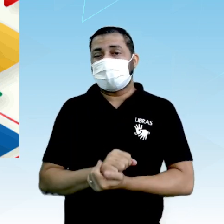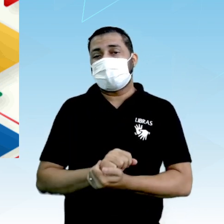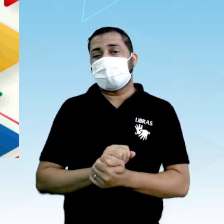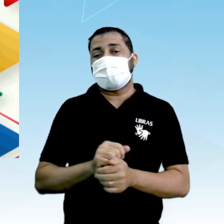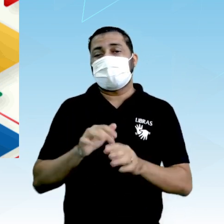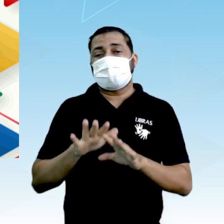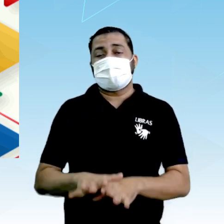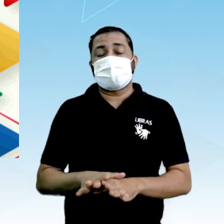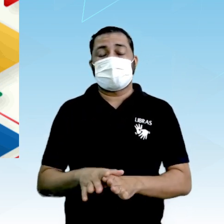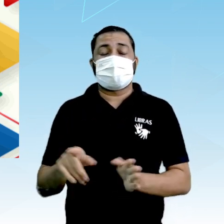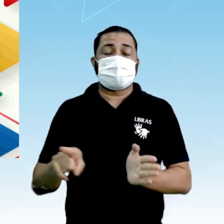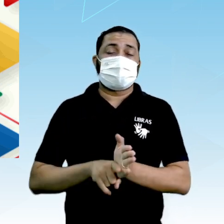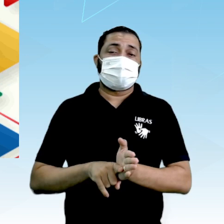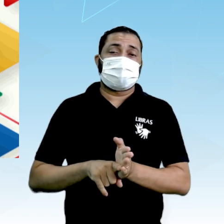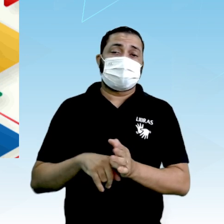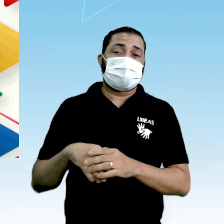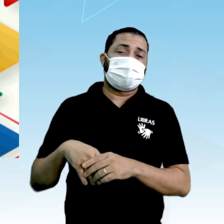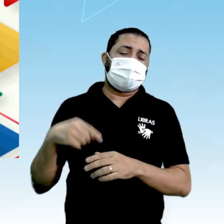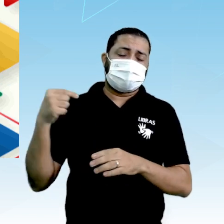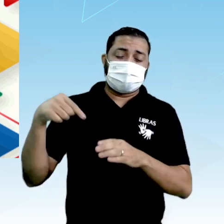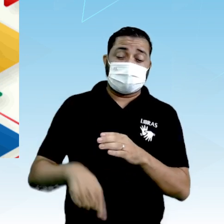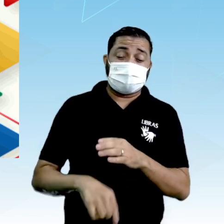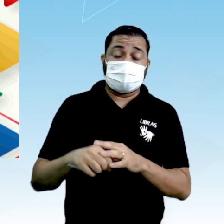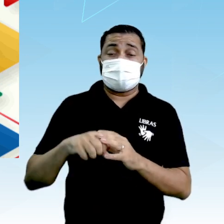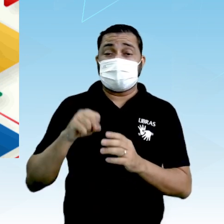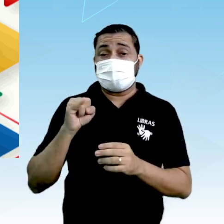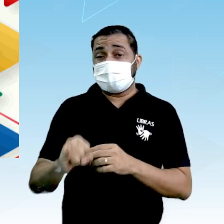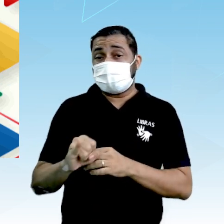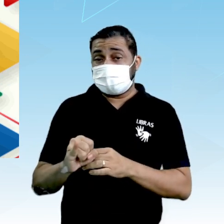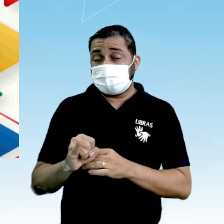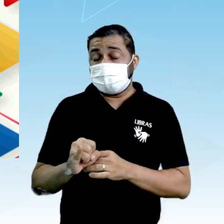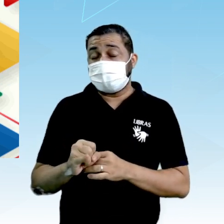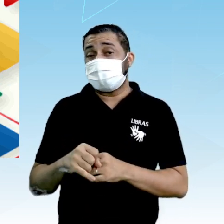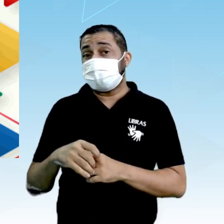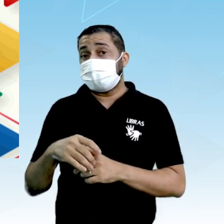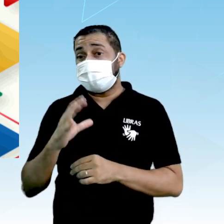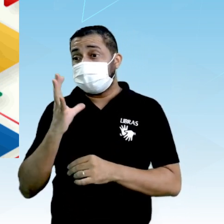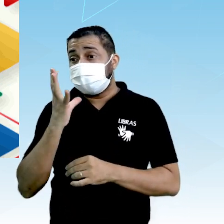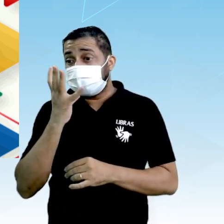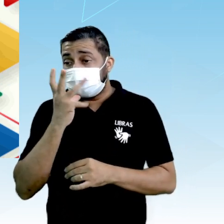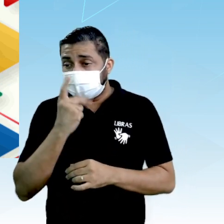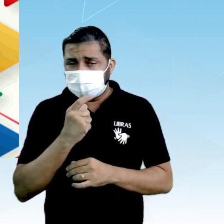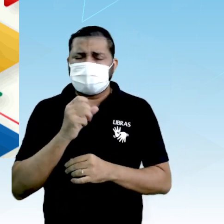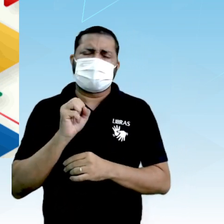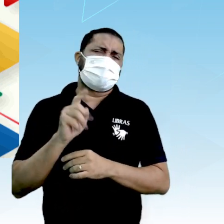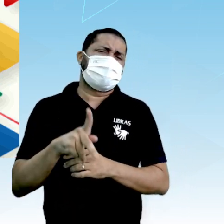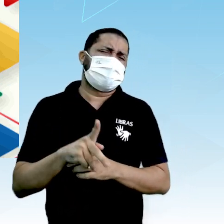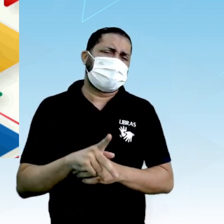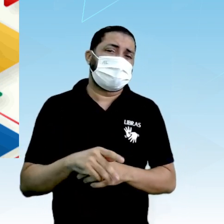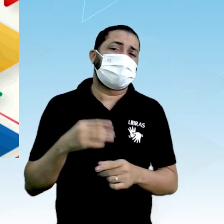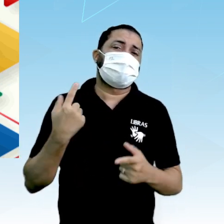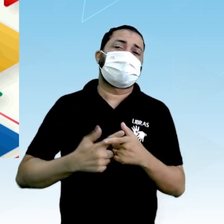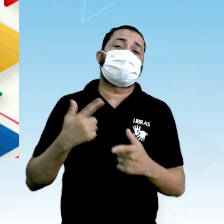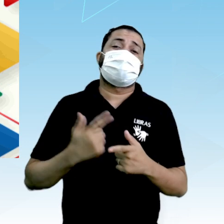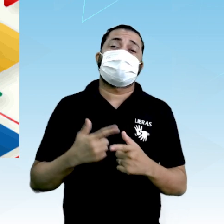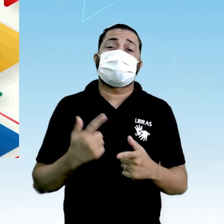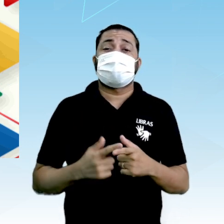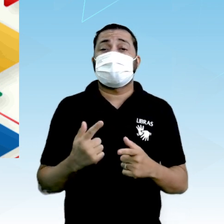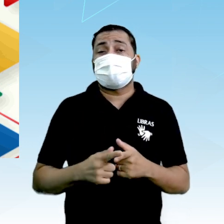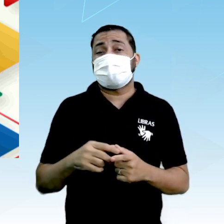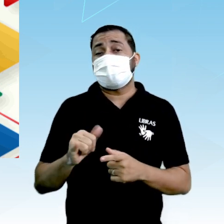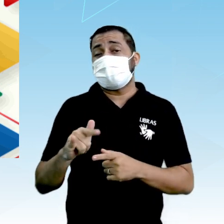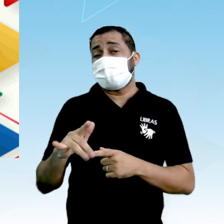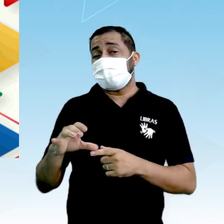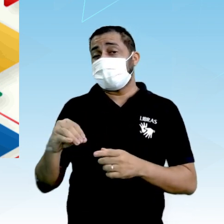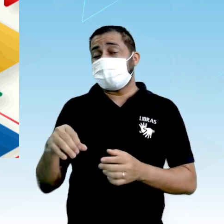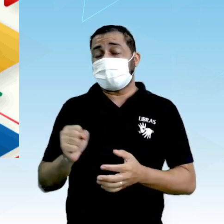fica menos intensa. Olha, se for por muito tempo, ok. Porque a solução, os íons